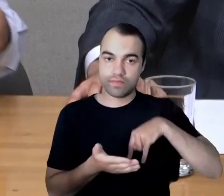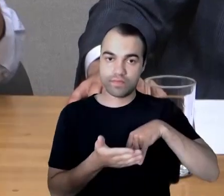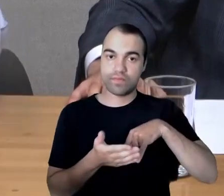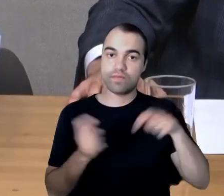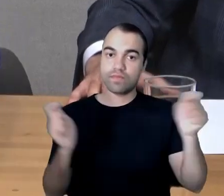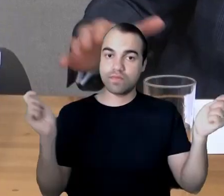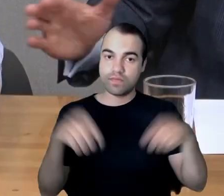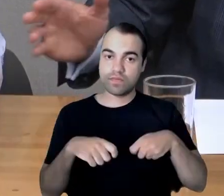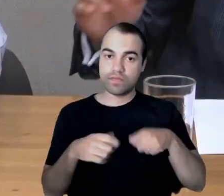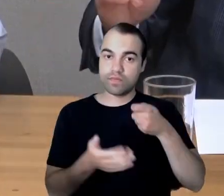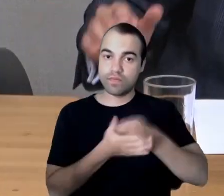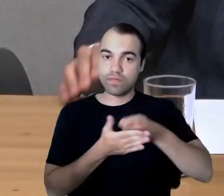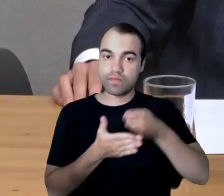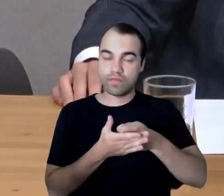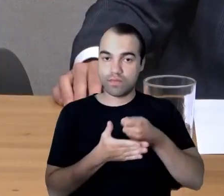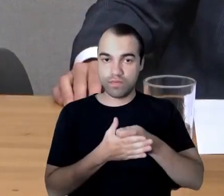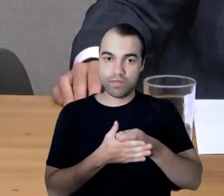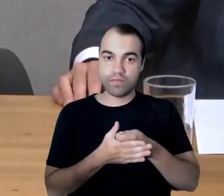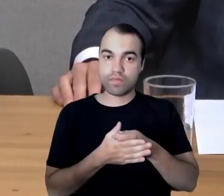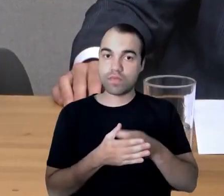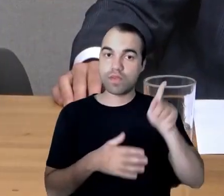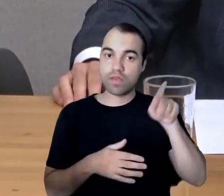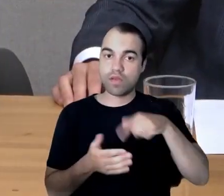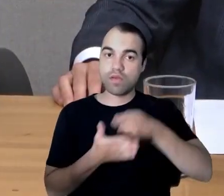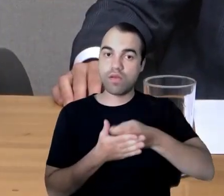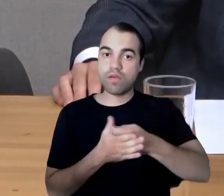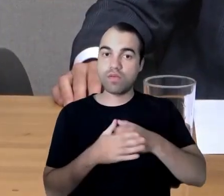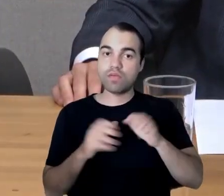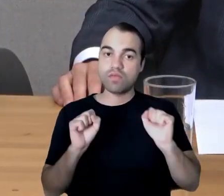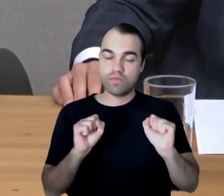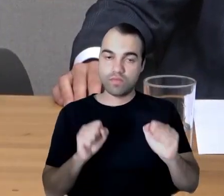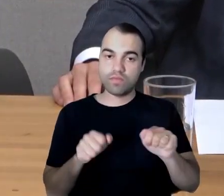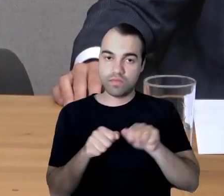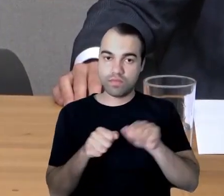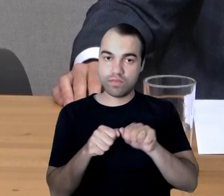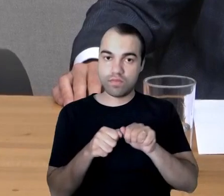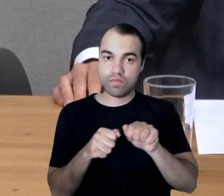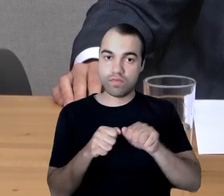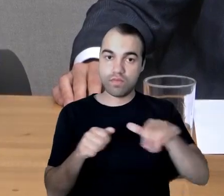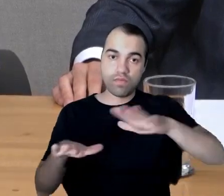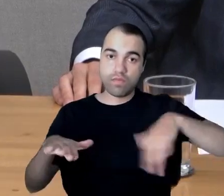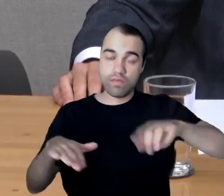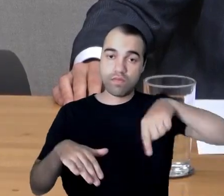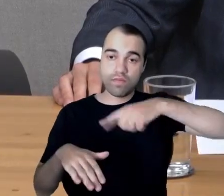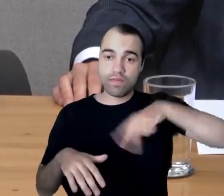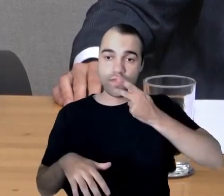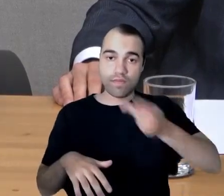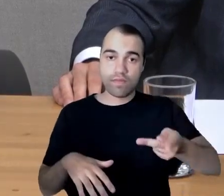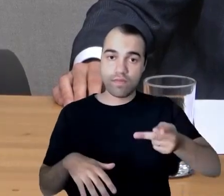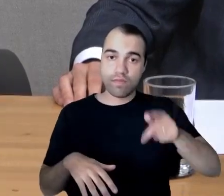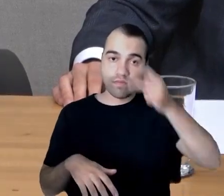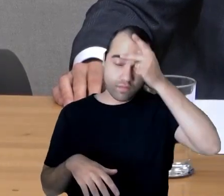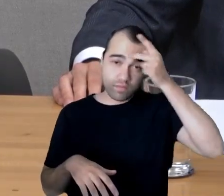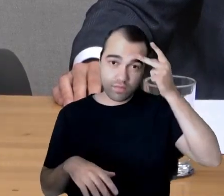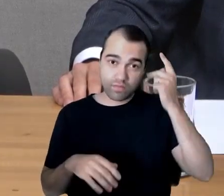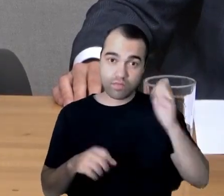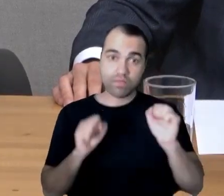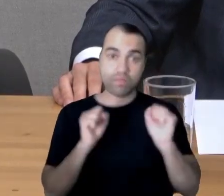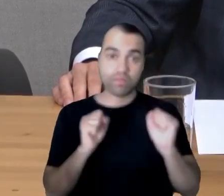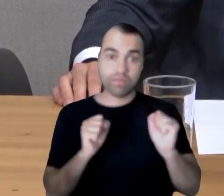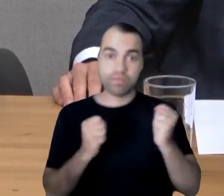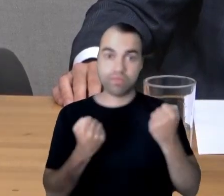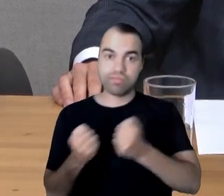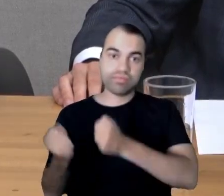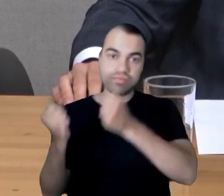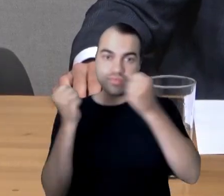uma cobrança muito a quem daquela que pode ser feita daquelas áreas porque nós estamos falando de pessoas com altíssimo Poder Executivo com capacidade de